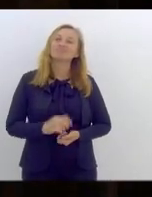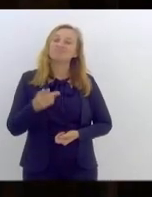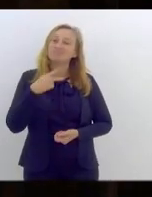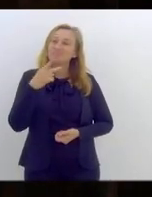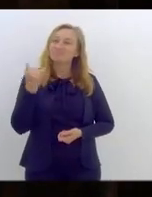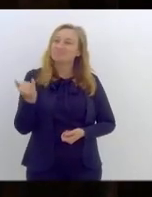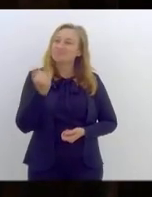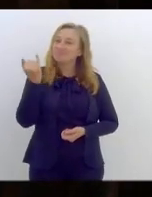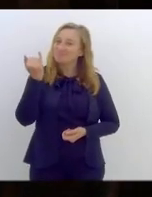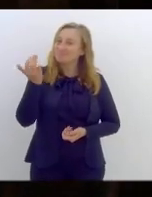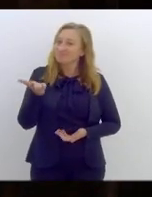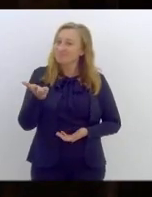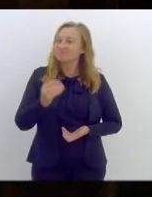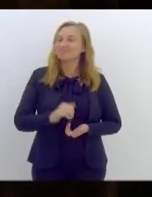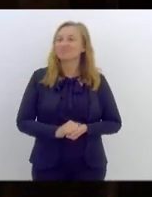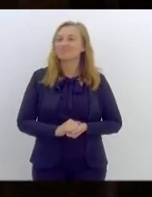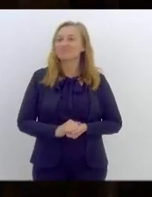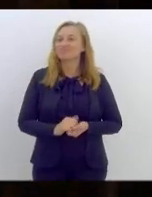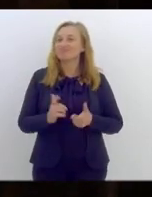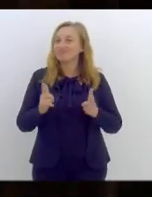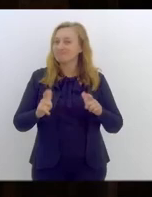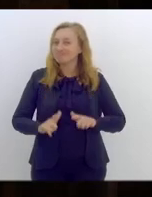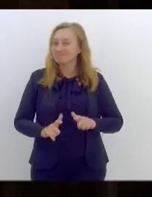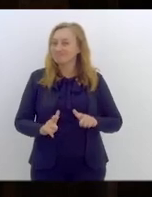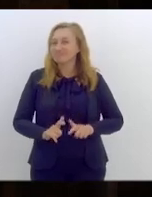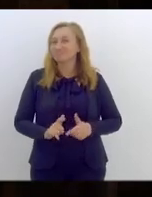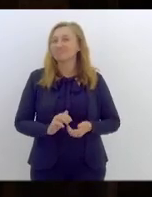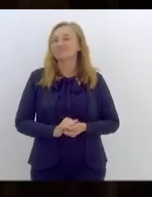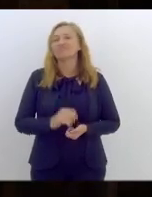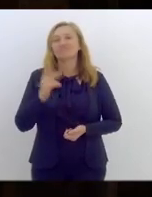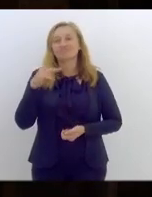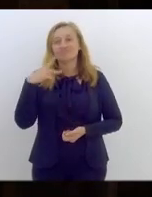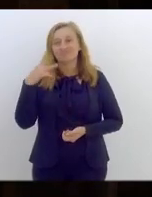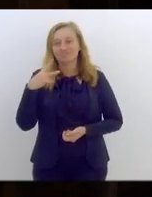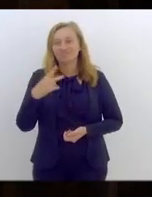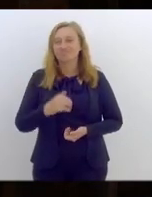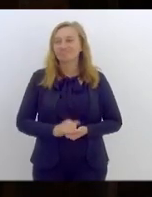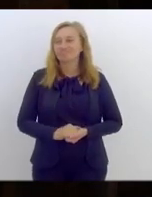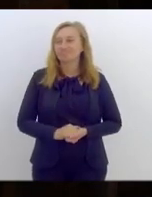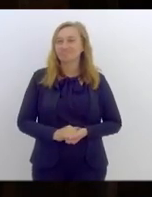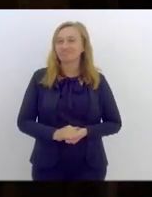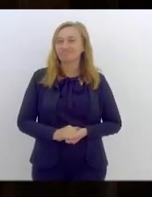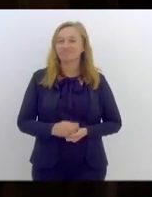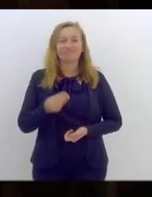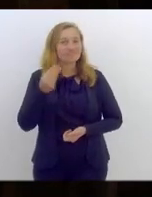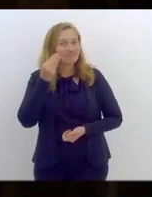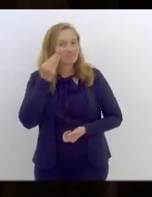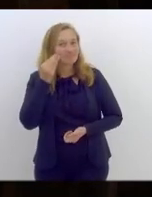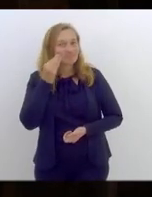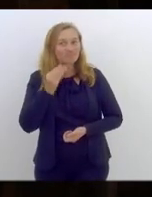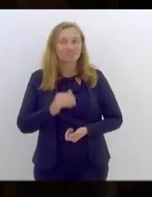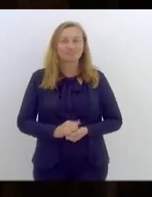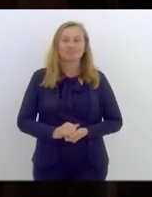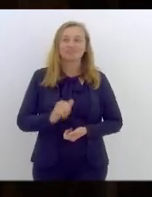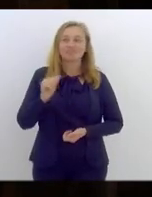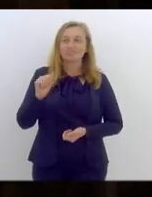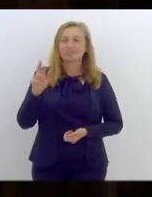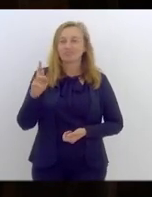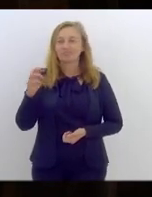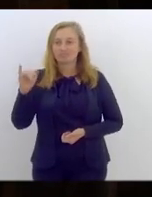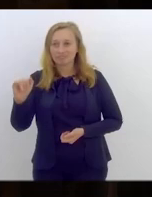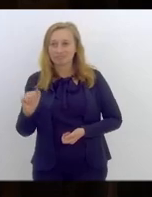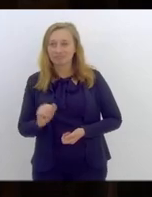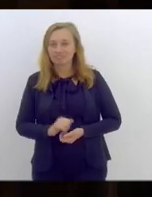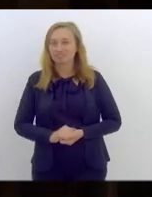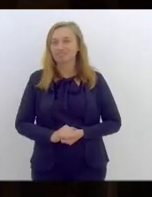da importância, né, do espaço, do parlamento, da Mônica, da Áurea.